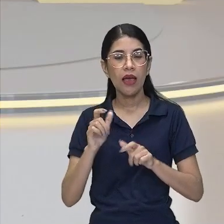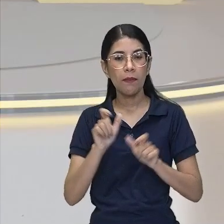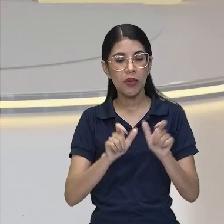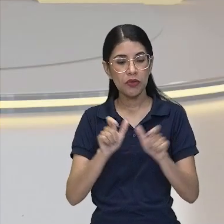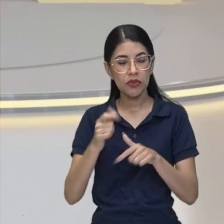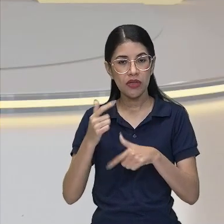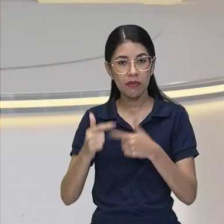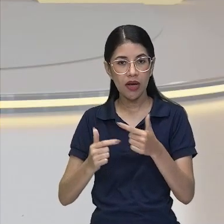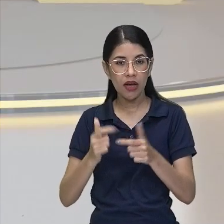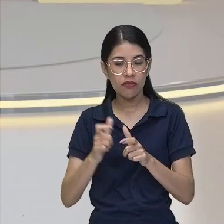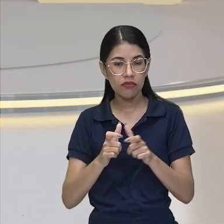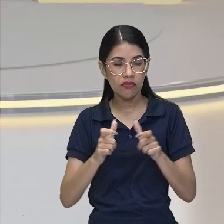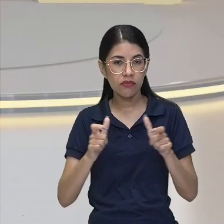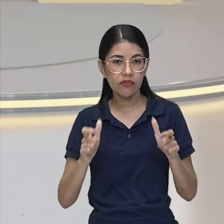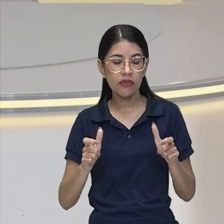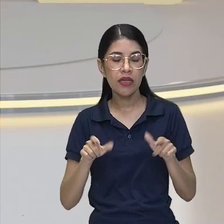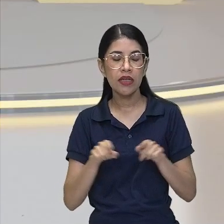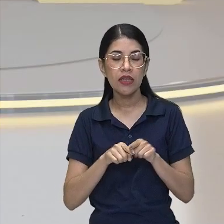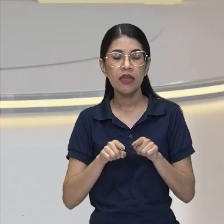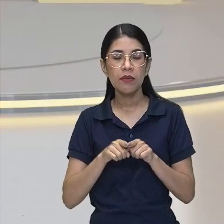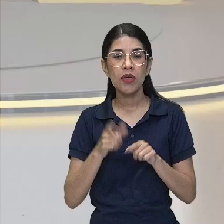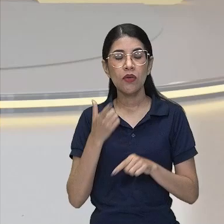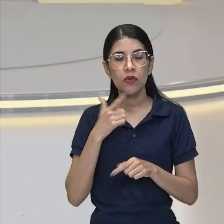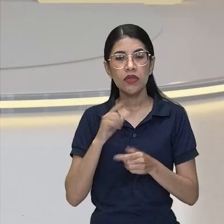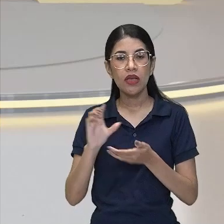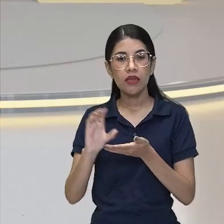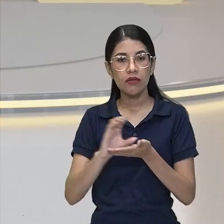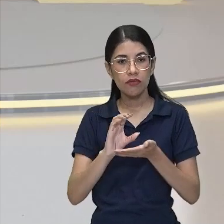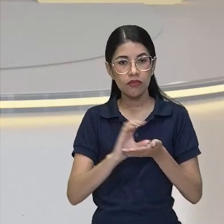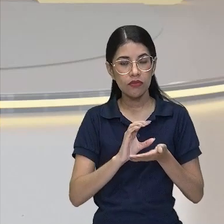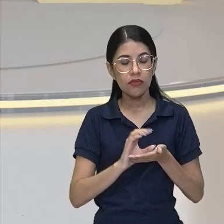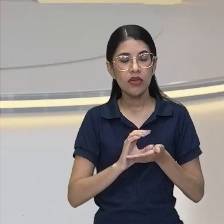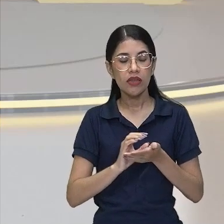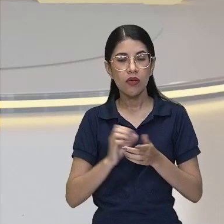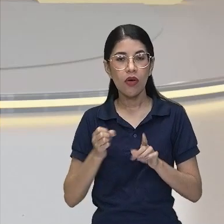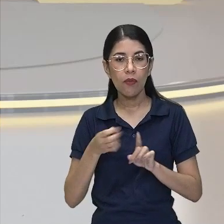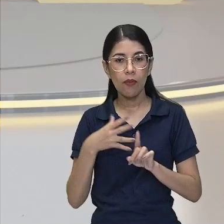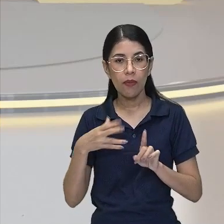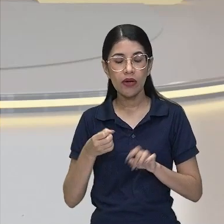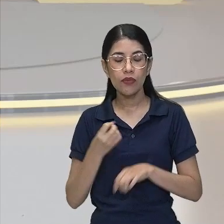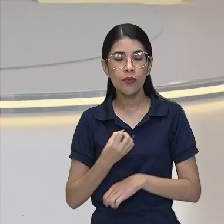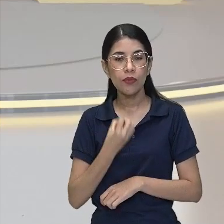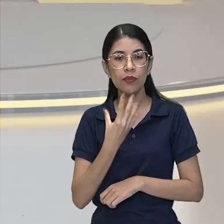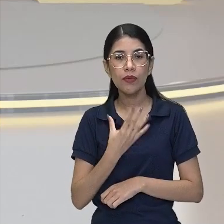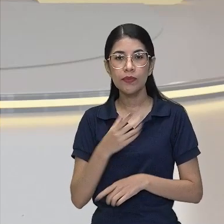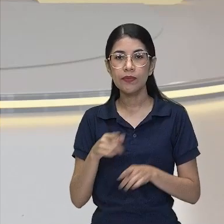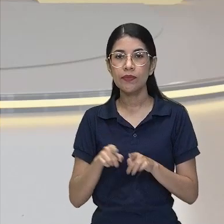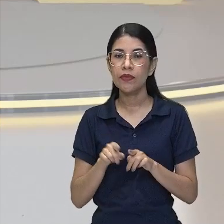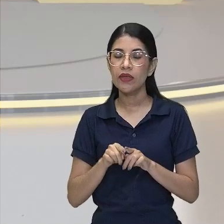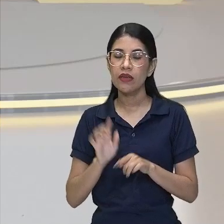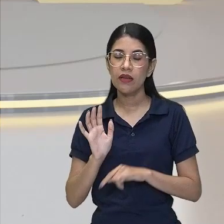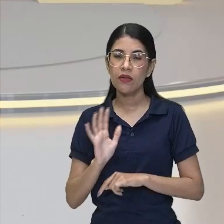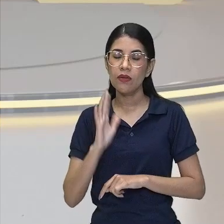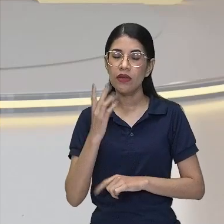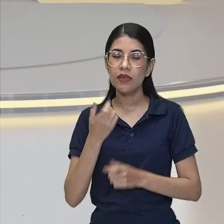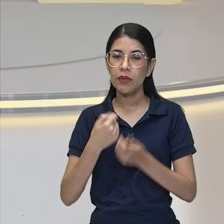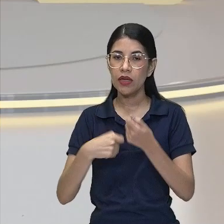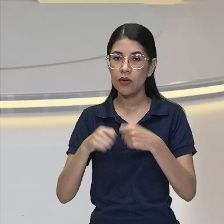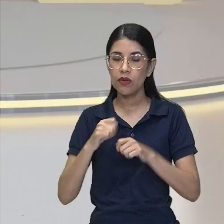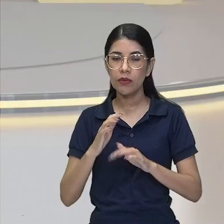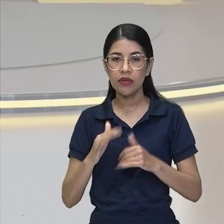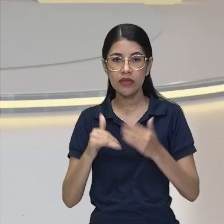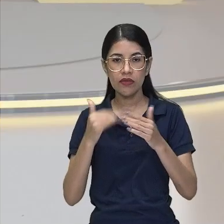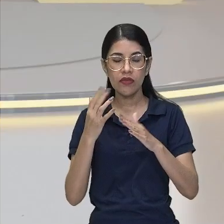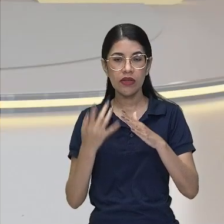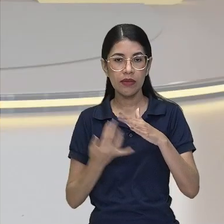gente gerando impostos, e isso é um impacto que nós temos justamente quando ocorre essa economia de